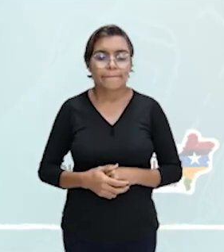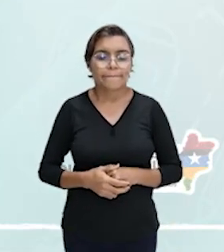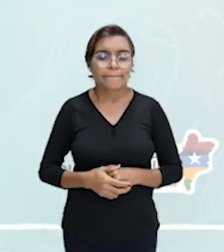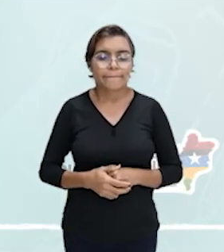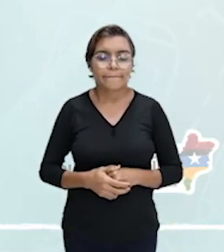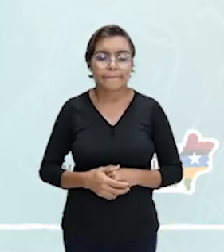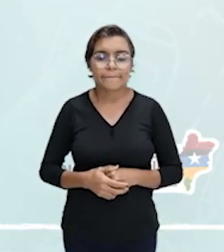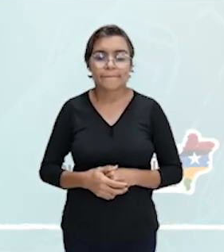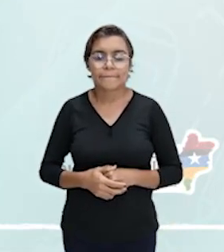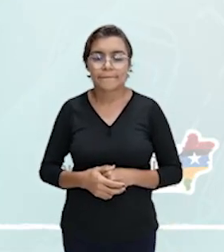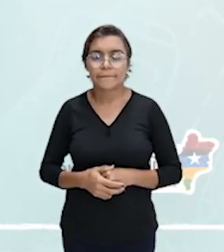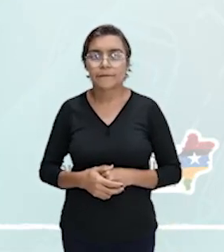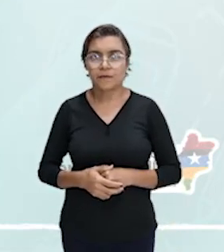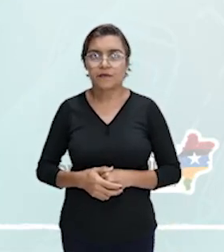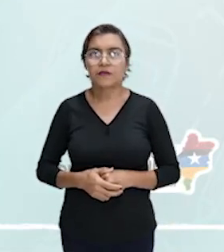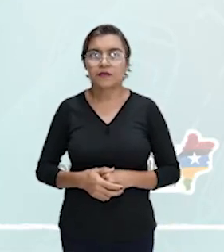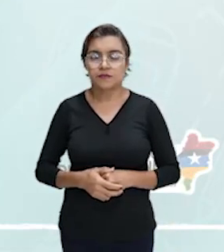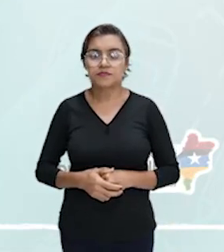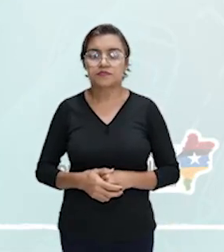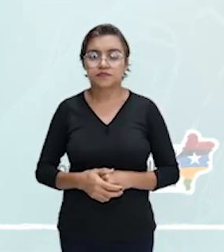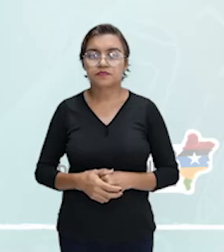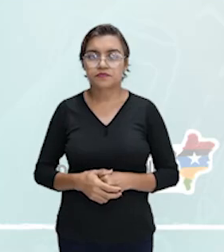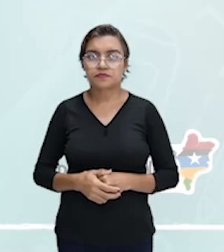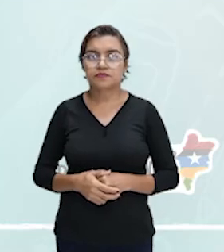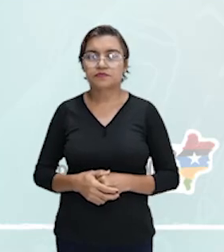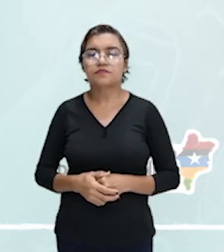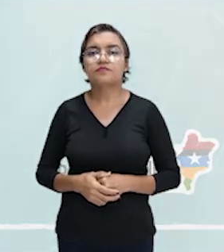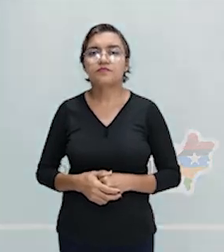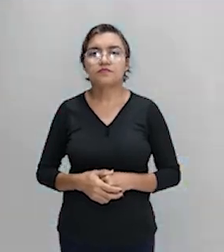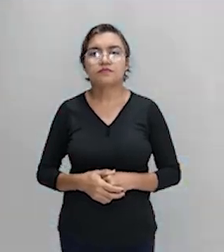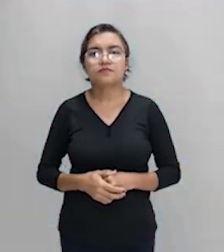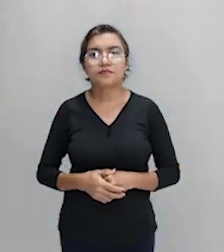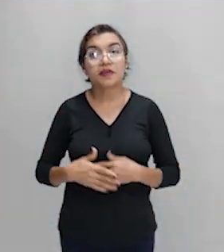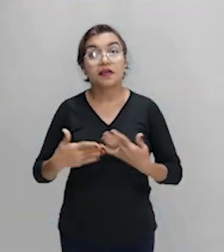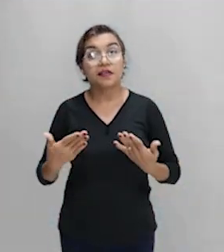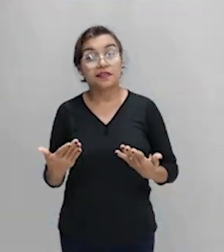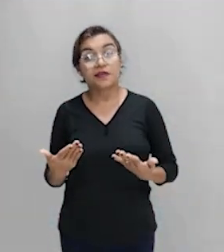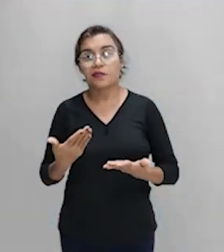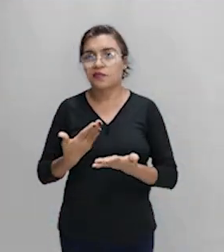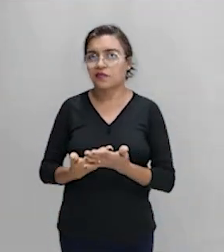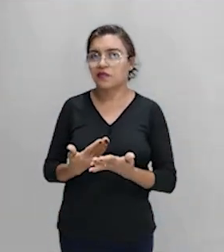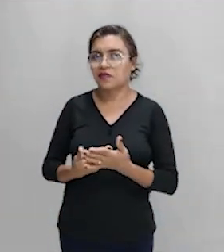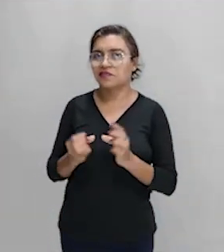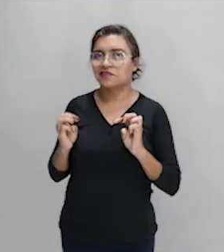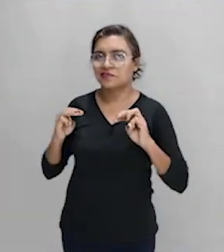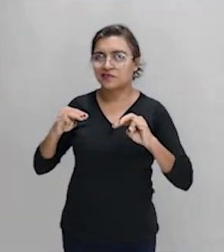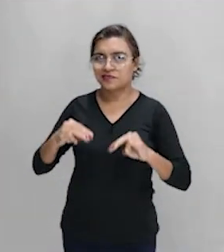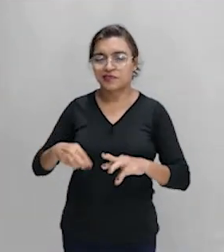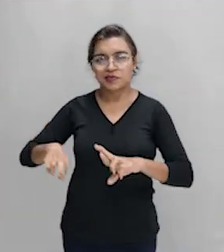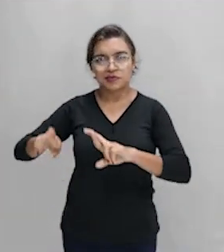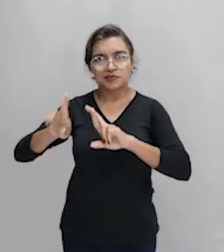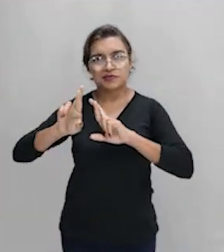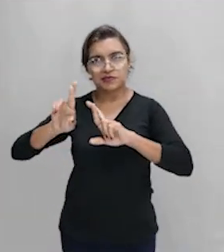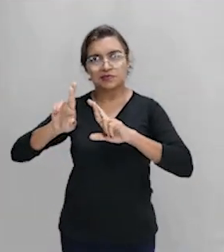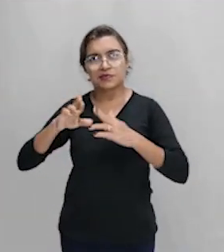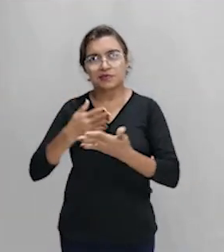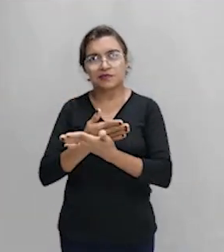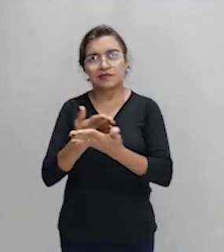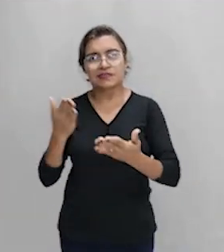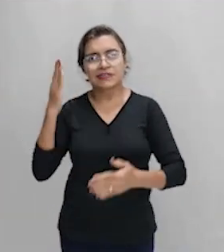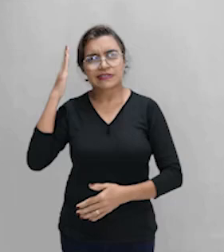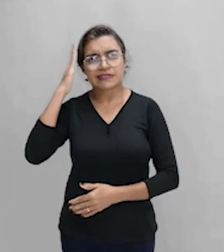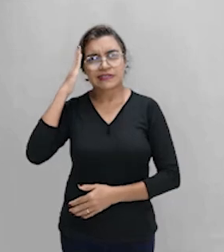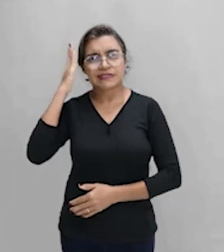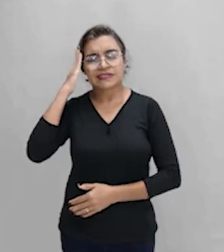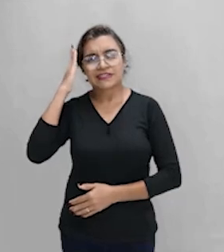de cabeça, alteração na frequência cardíaca. Então, galerinha, eu vou ficando por aqui. Eu espero que vocês tenham entendido, compreendido